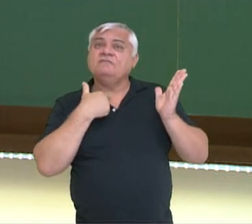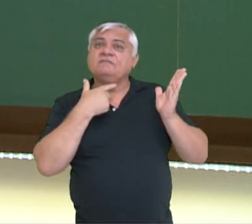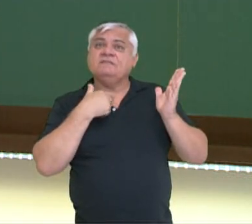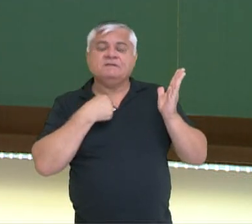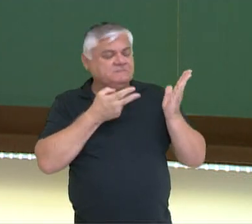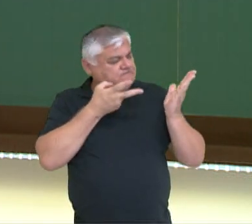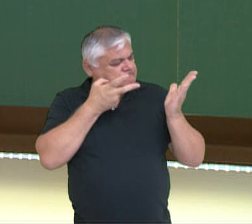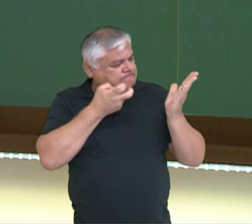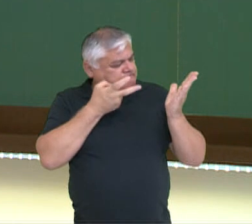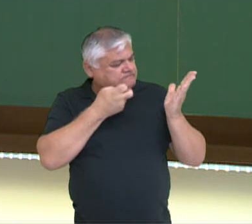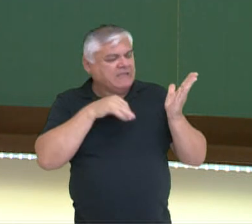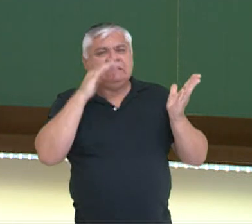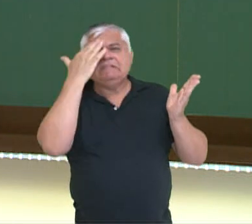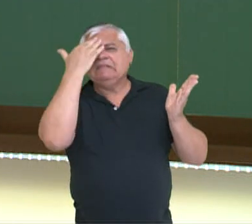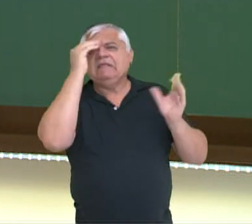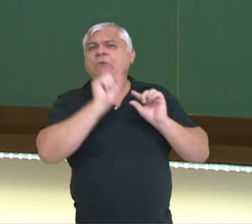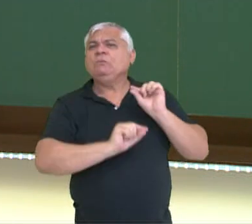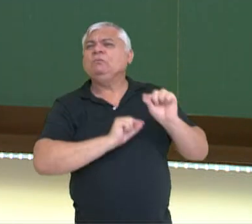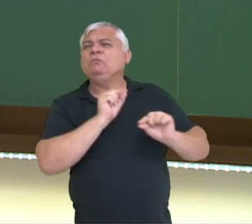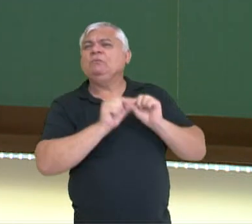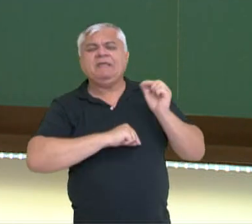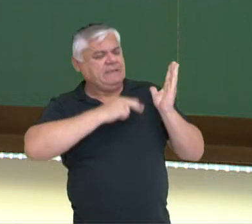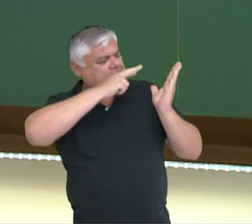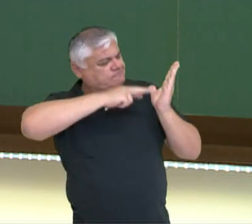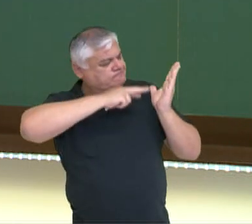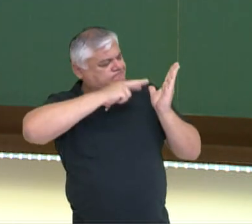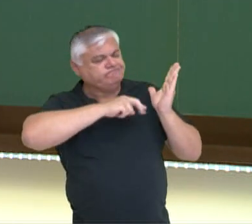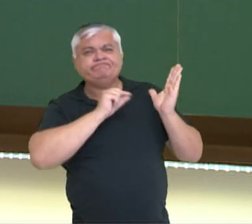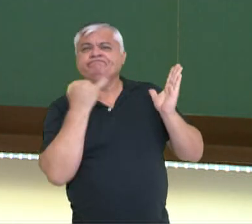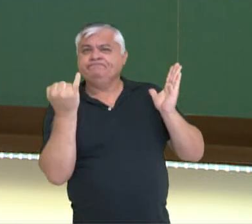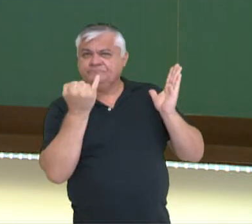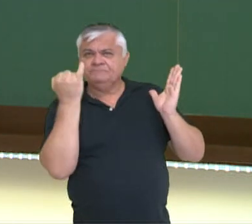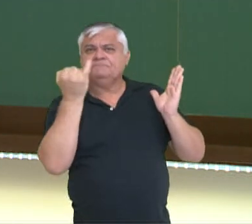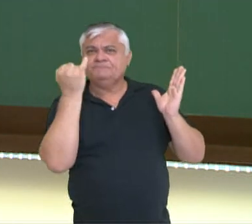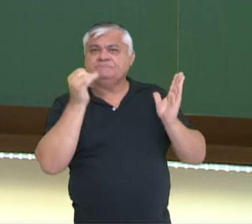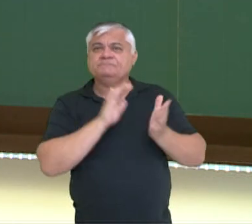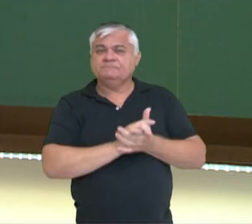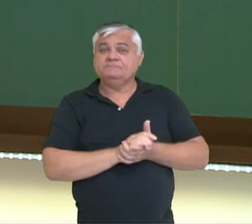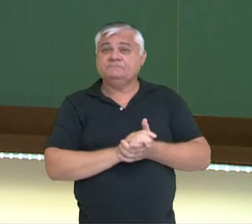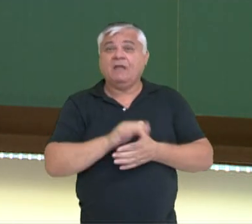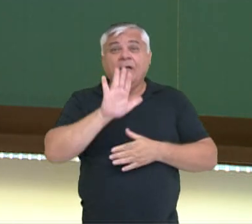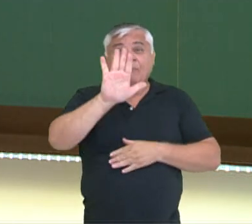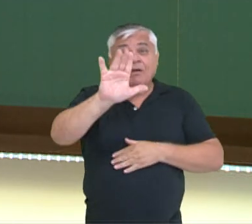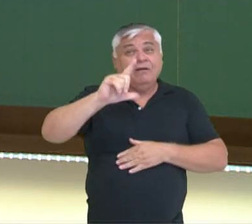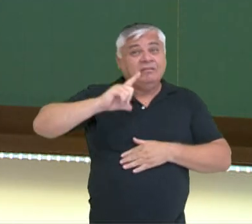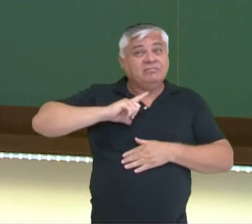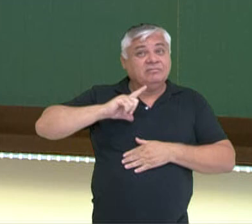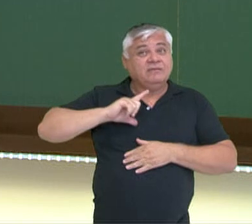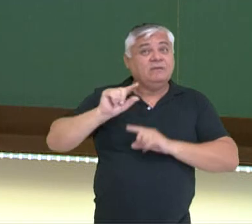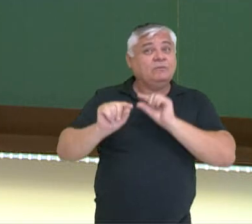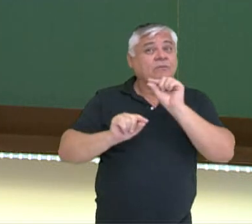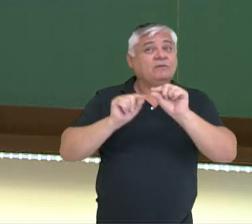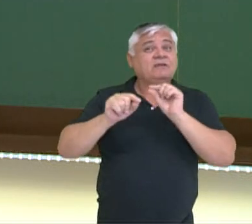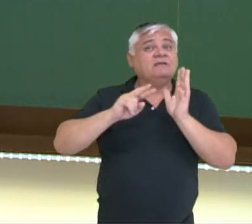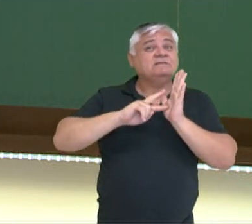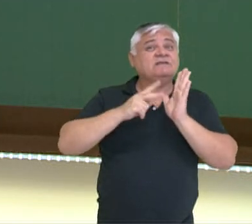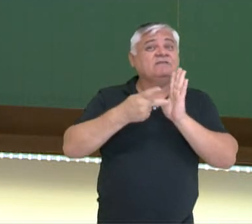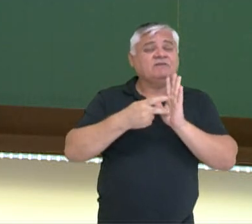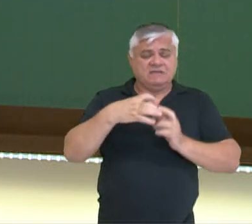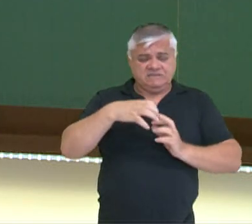de entender o que está escrito, o que as entrelinhas nos trazem, né? Mas diz aí um dos sentidos,